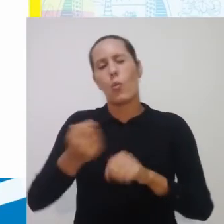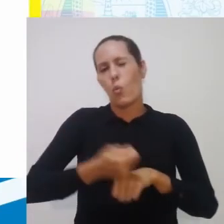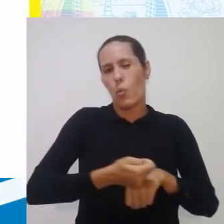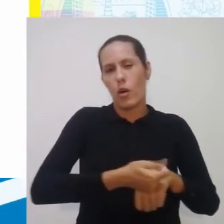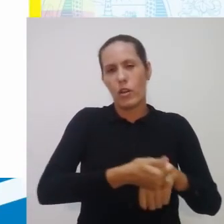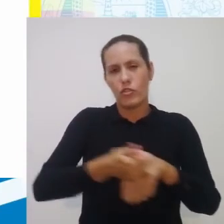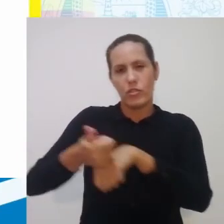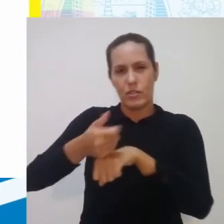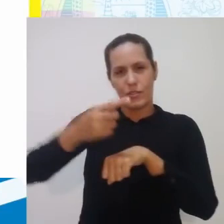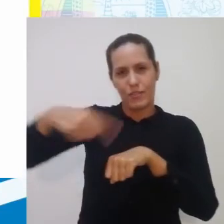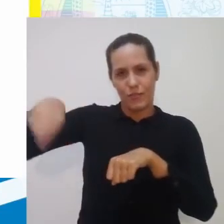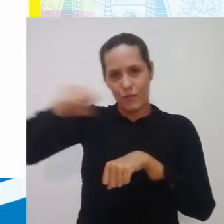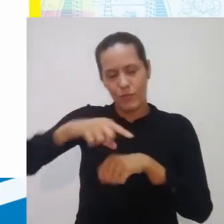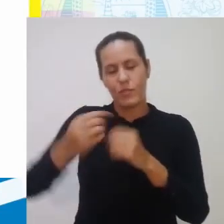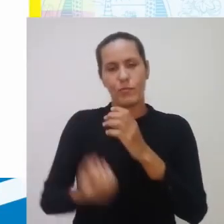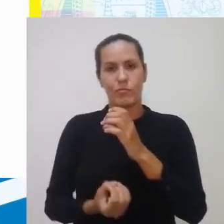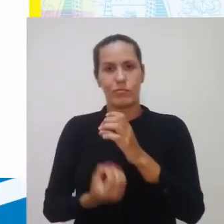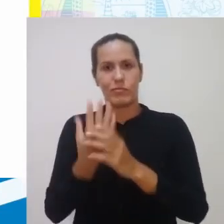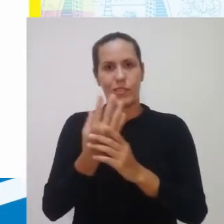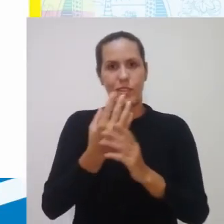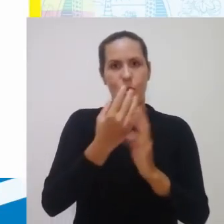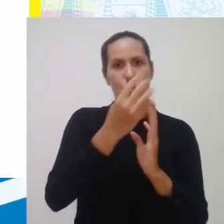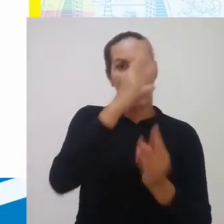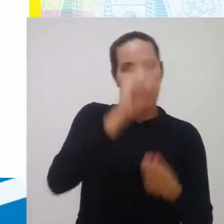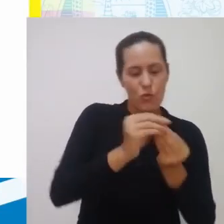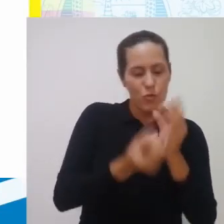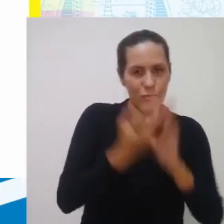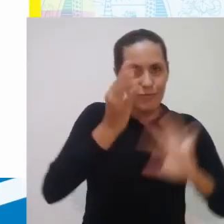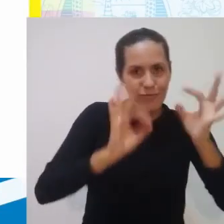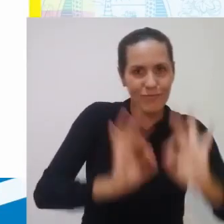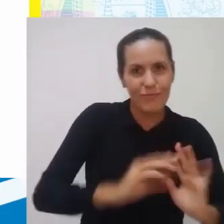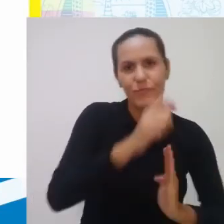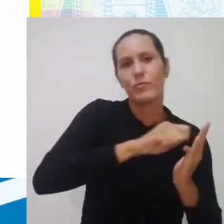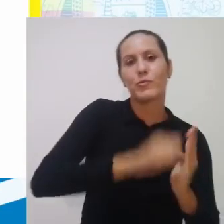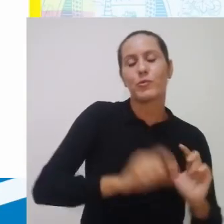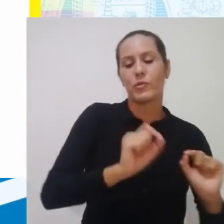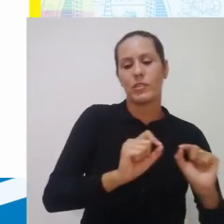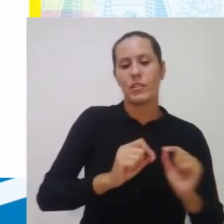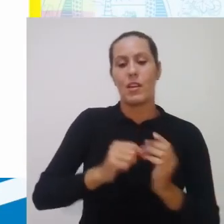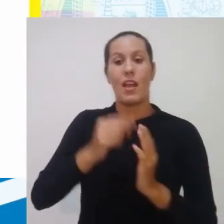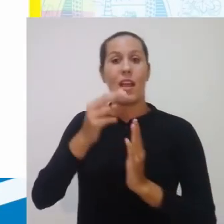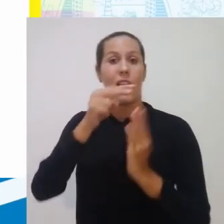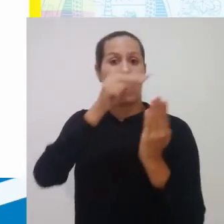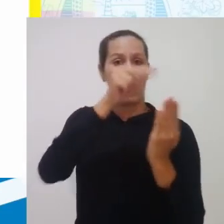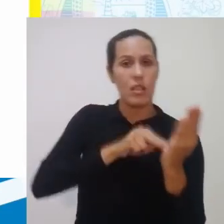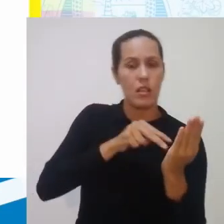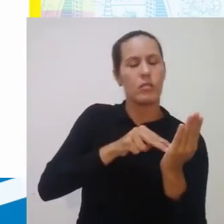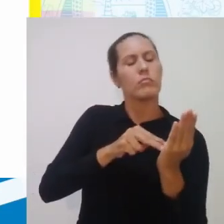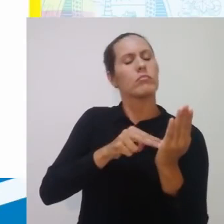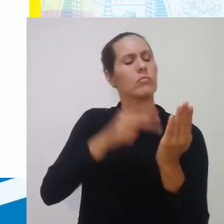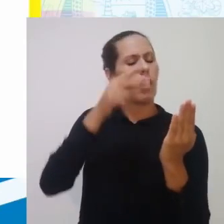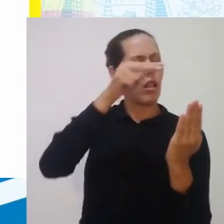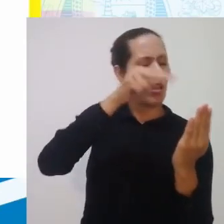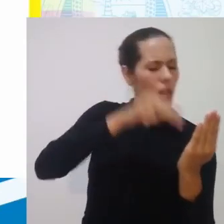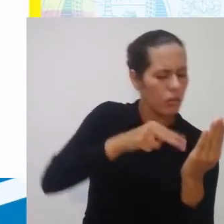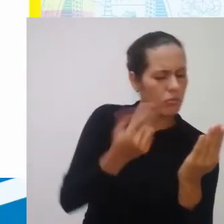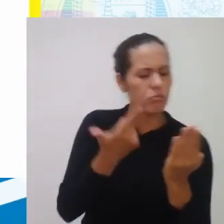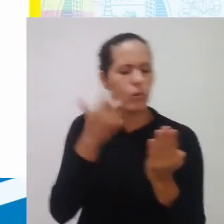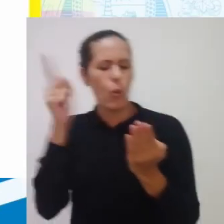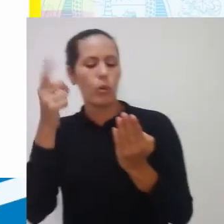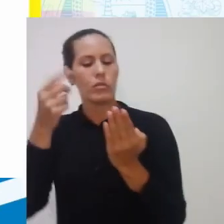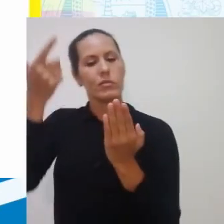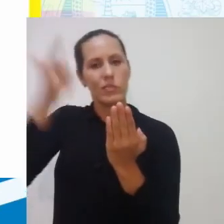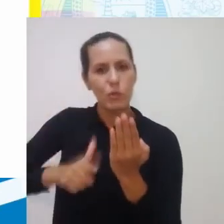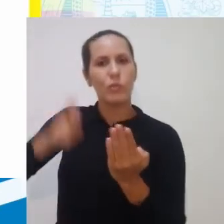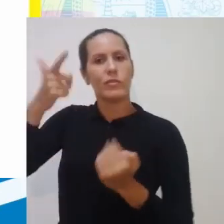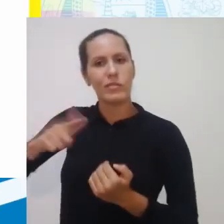tenho algumas dicas também para dar para vocês na hora que você for redigir o seu resumo. Ler e reler o texto, buscando sempre